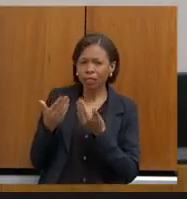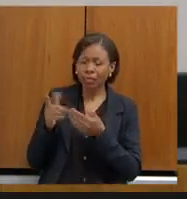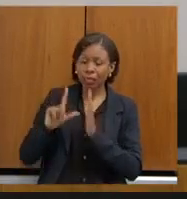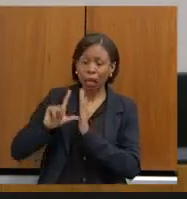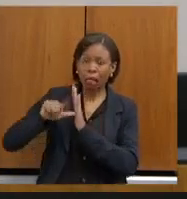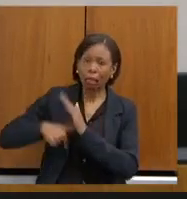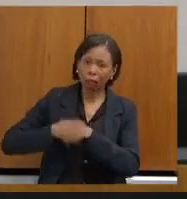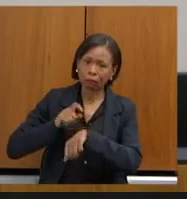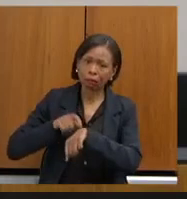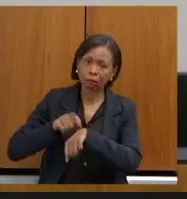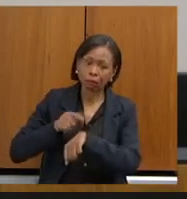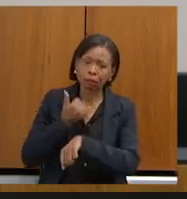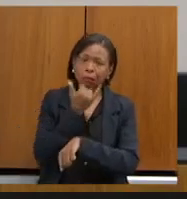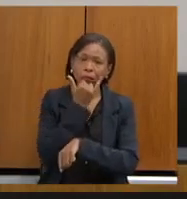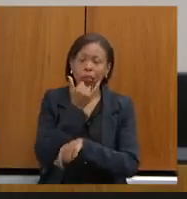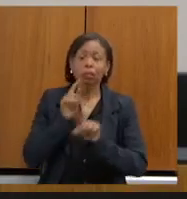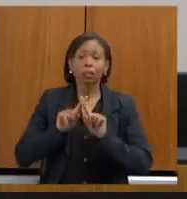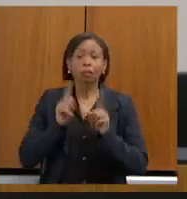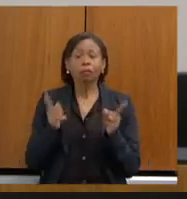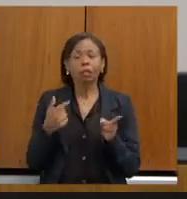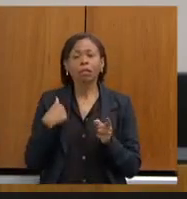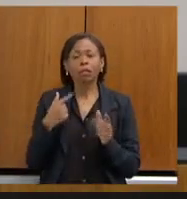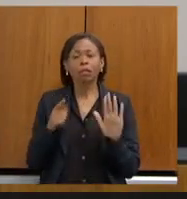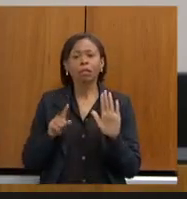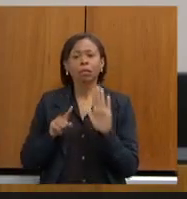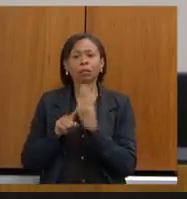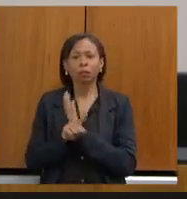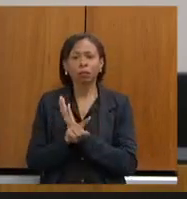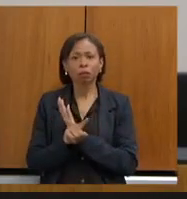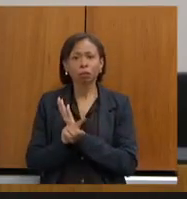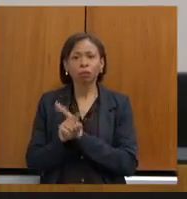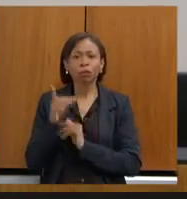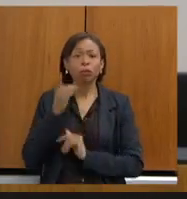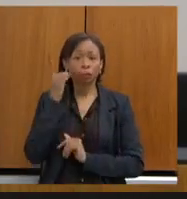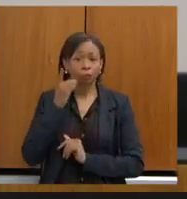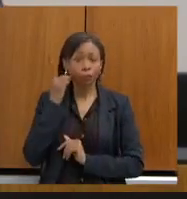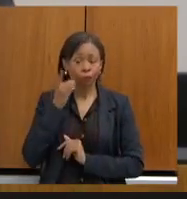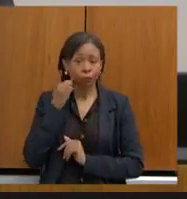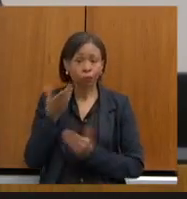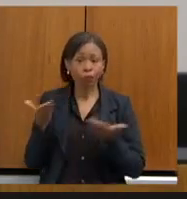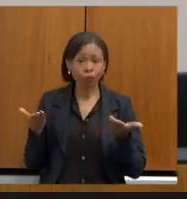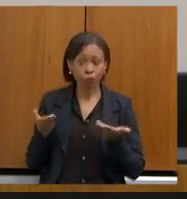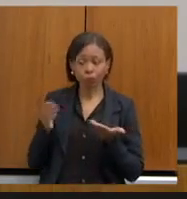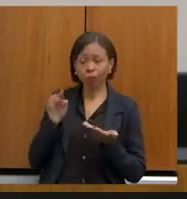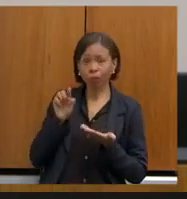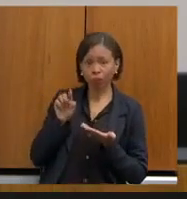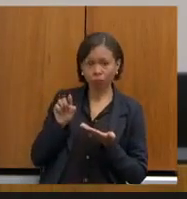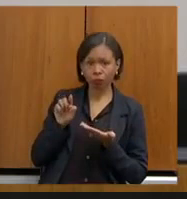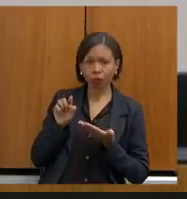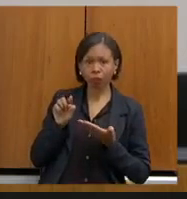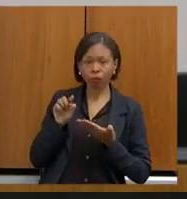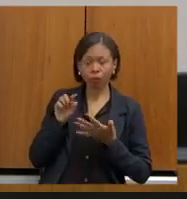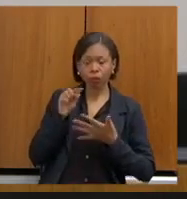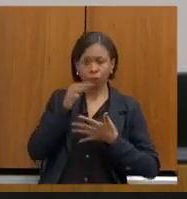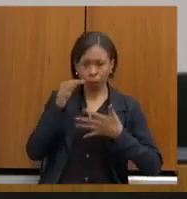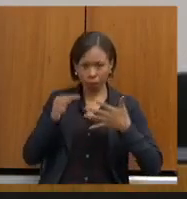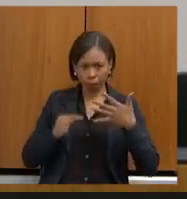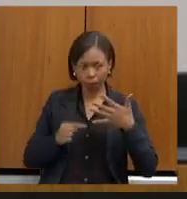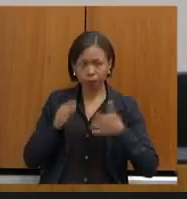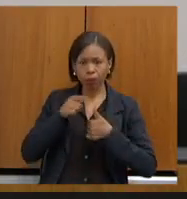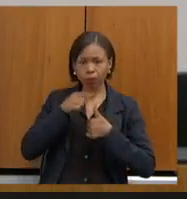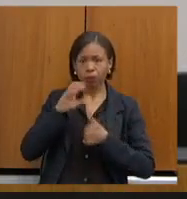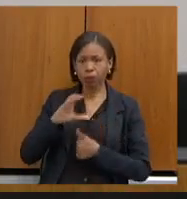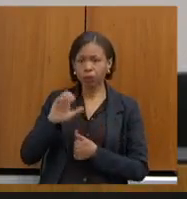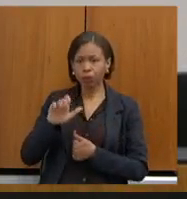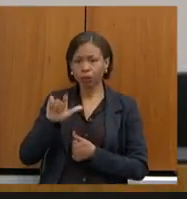com o adiantado da hora mas fácil a indagação aos deputados agora deputada pela ordem aqui Deputado a